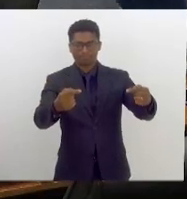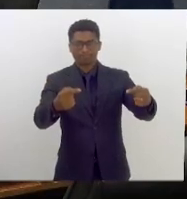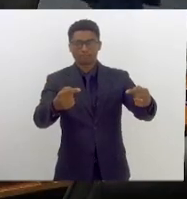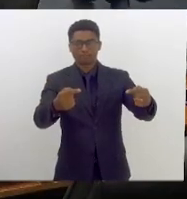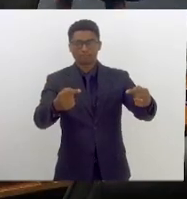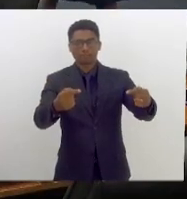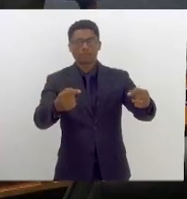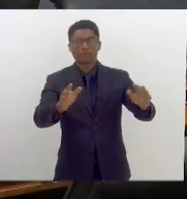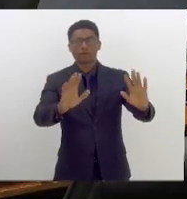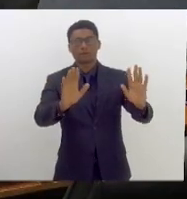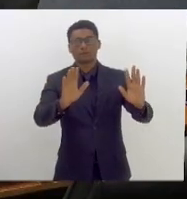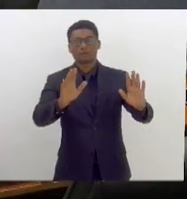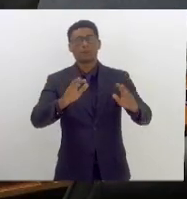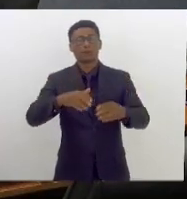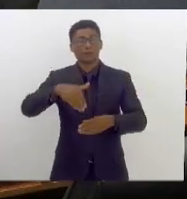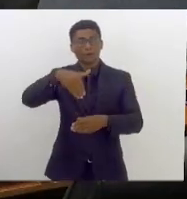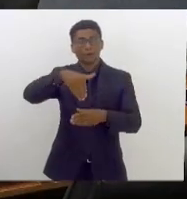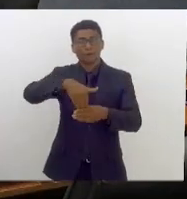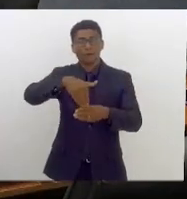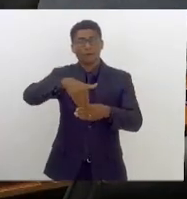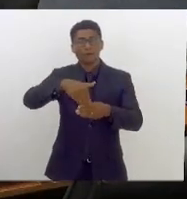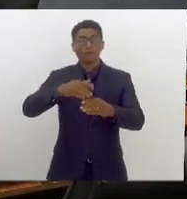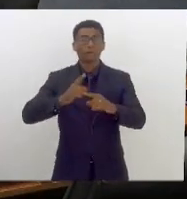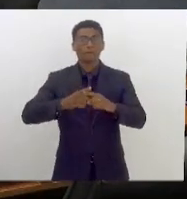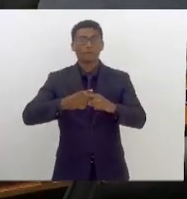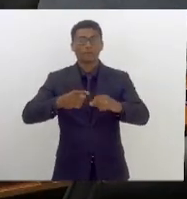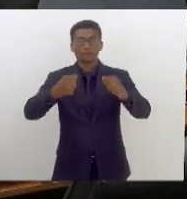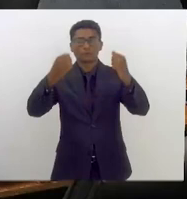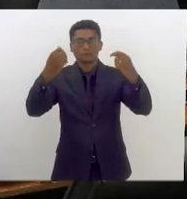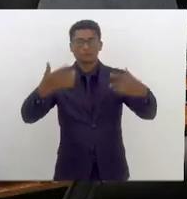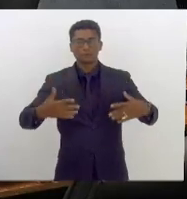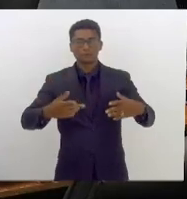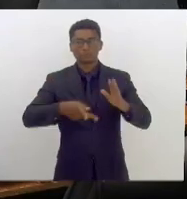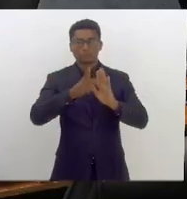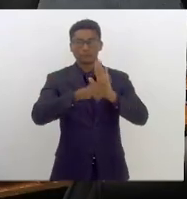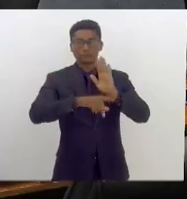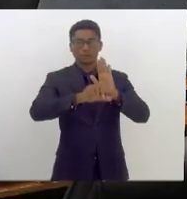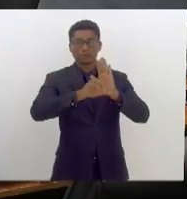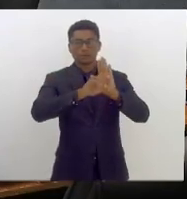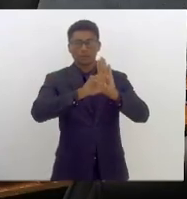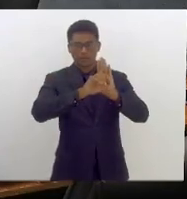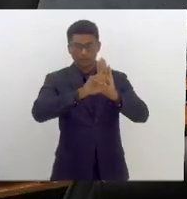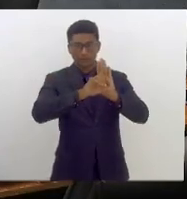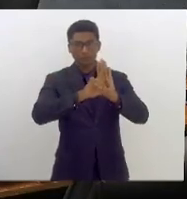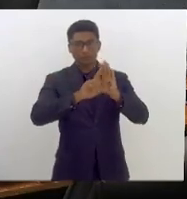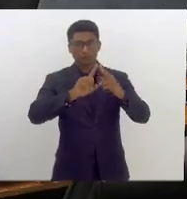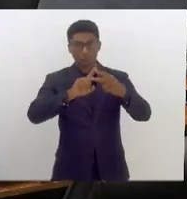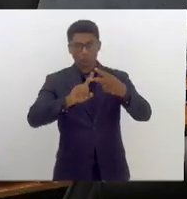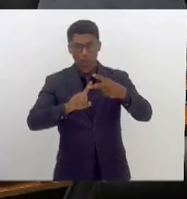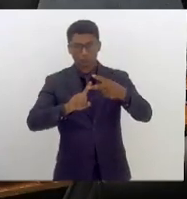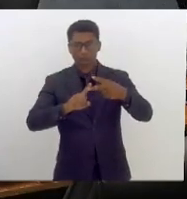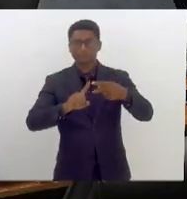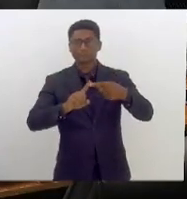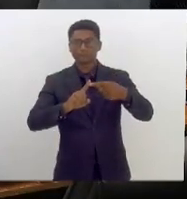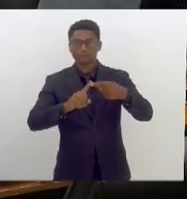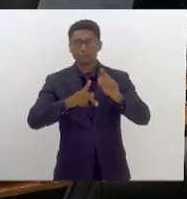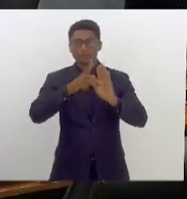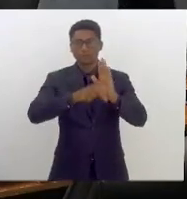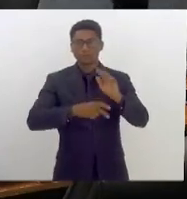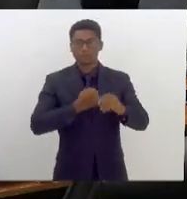para declarar o voto a dois projetos de resolução. Projeto de